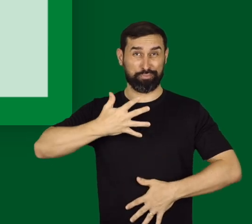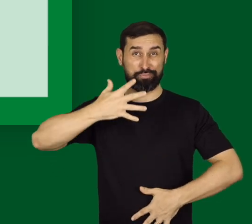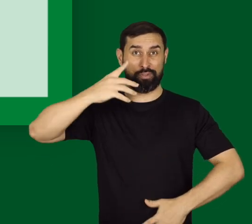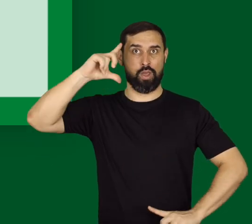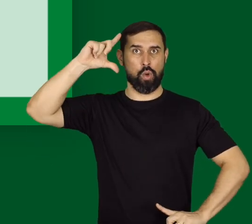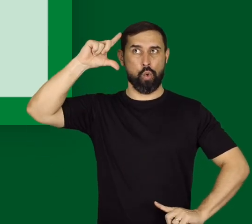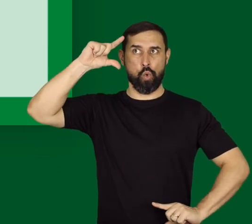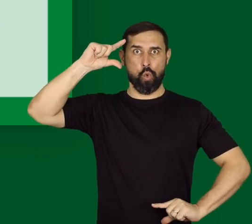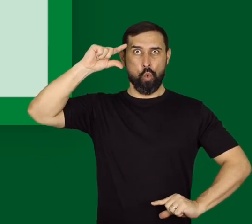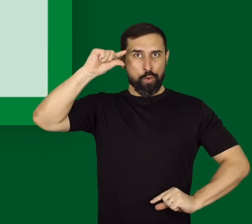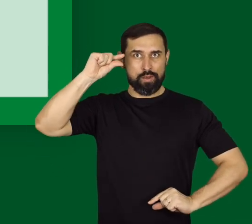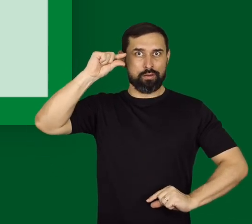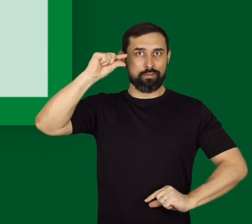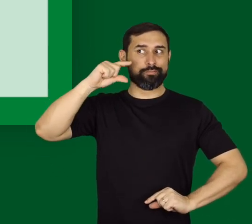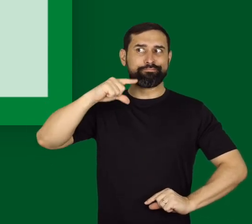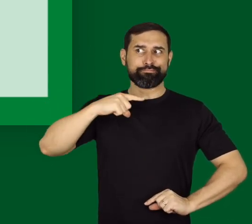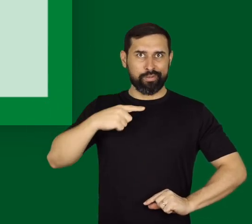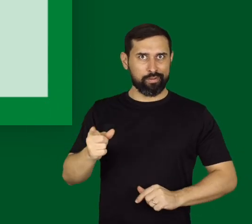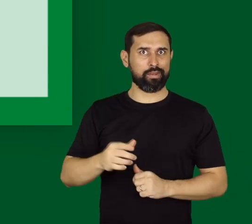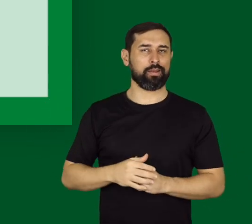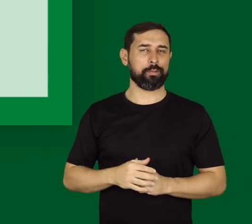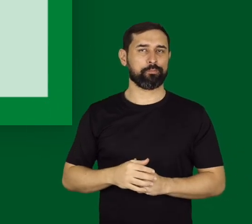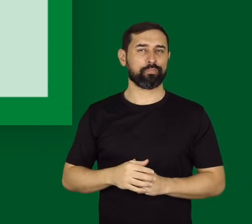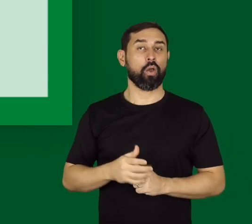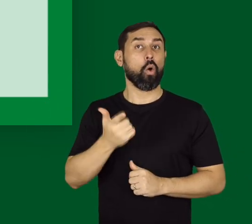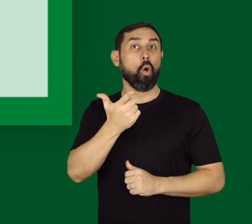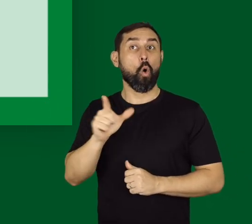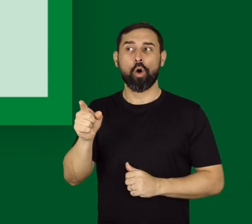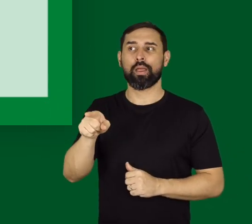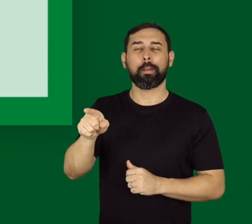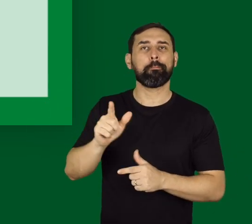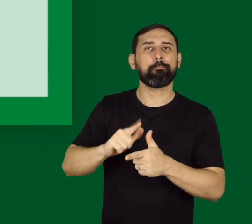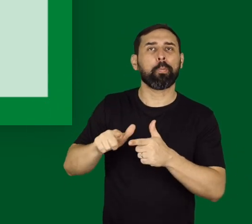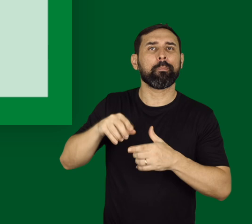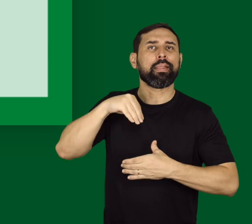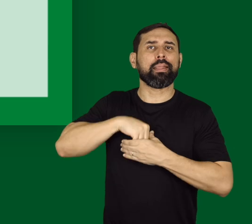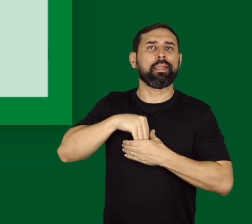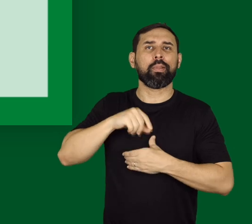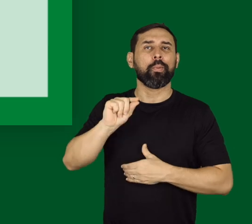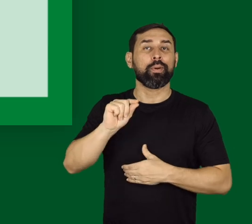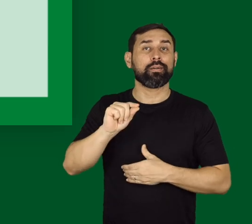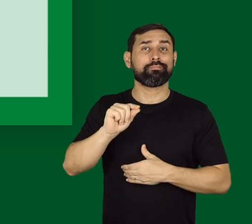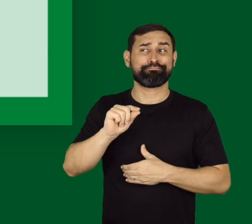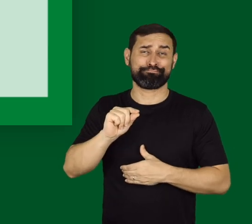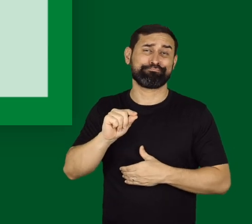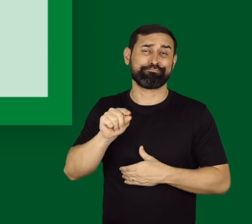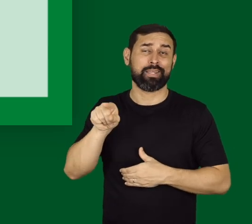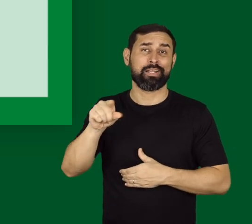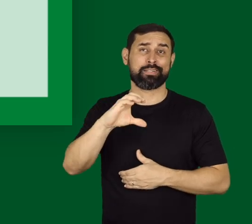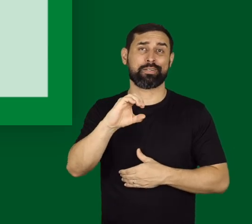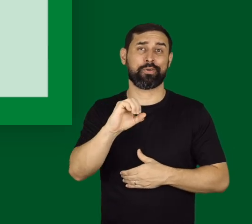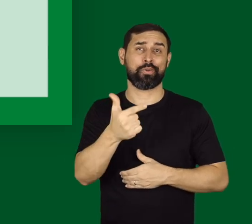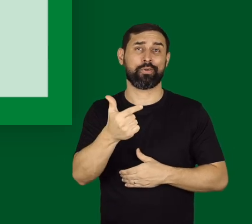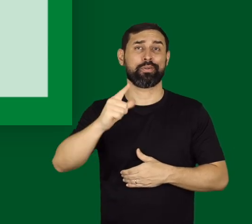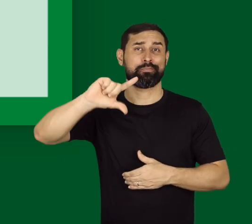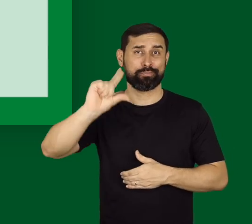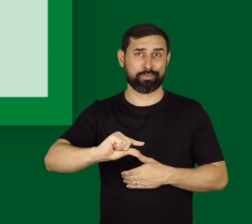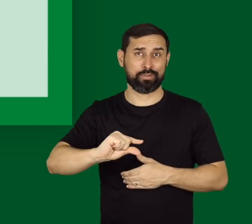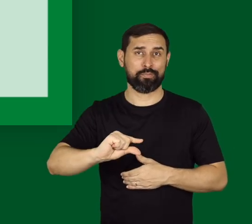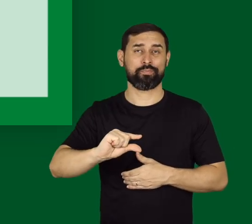venosa mista, diminuição da resistência vascular periférica, ou seja, o paciente está vasodilatado. Qual é a